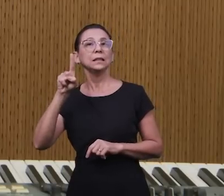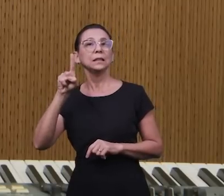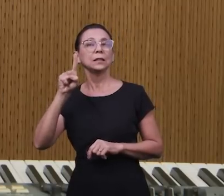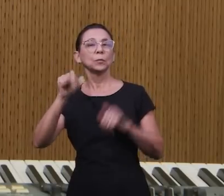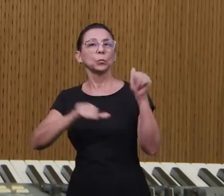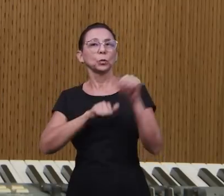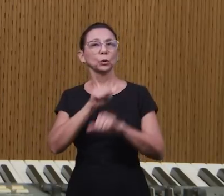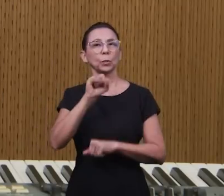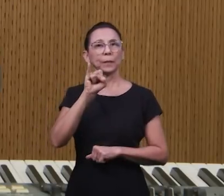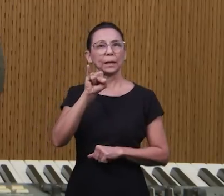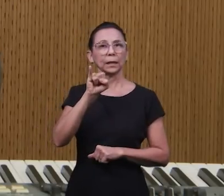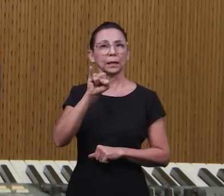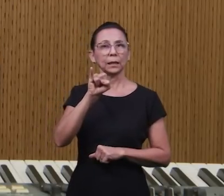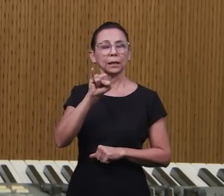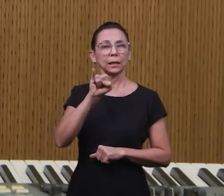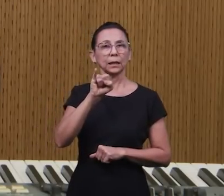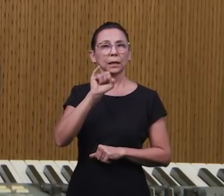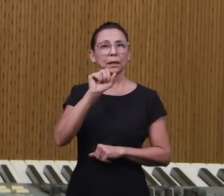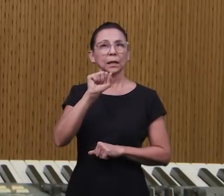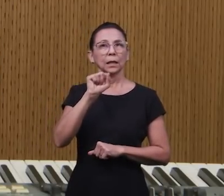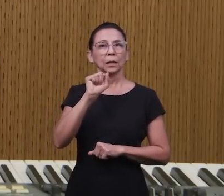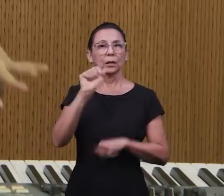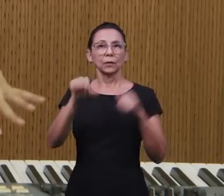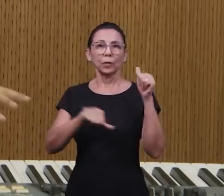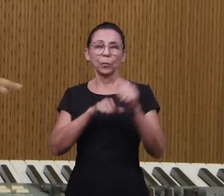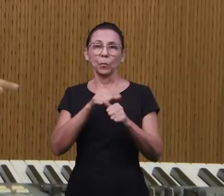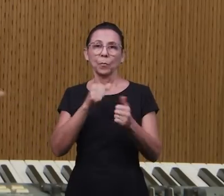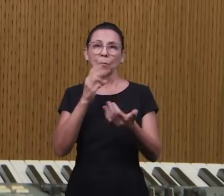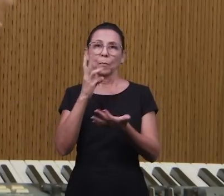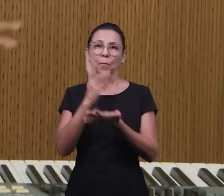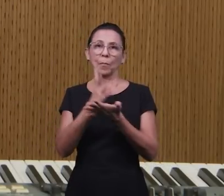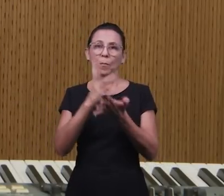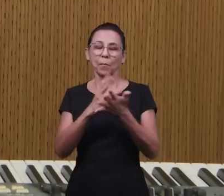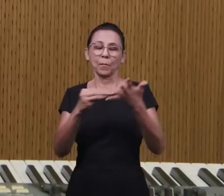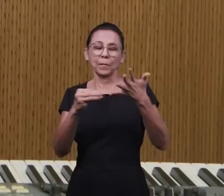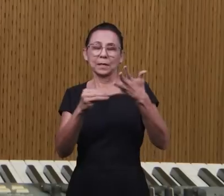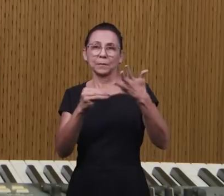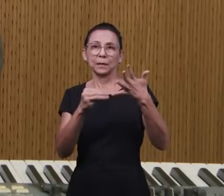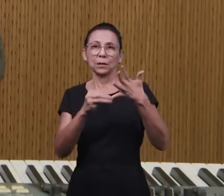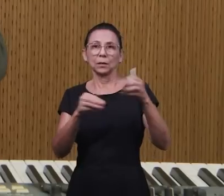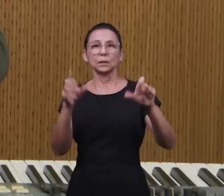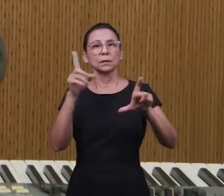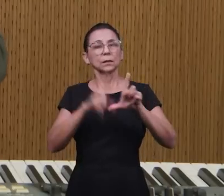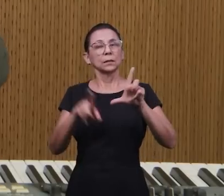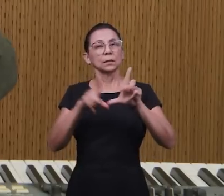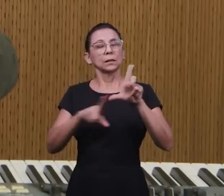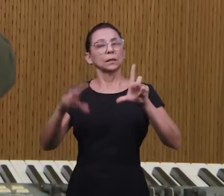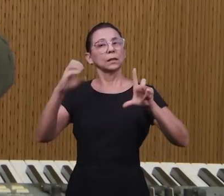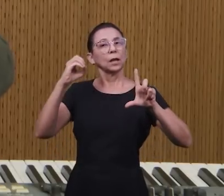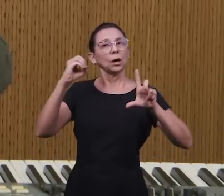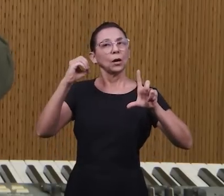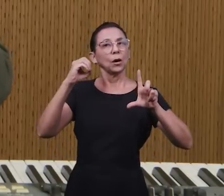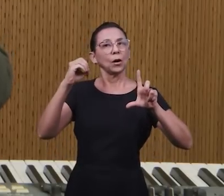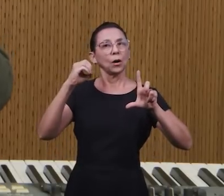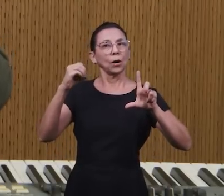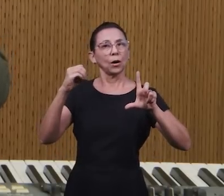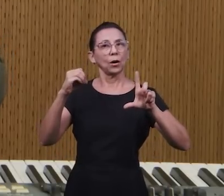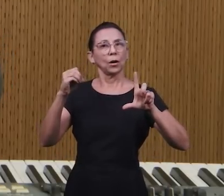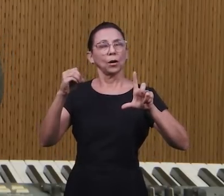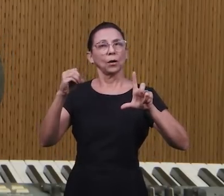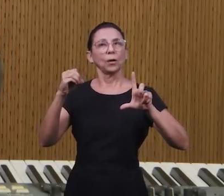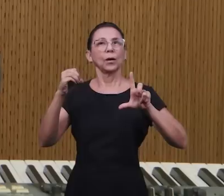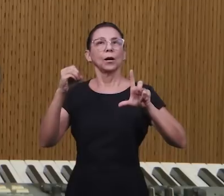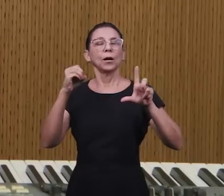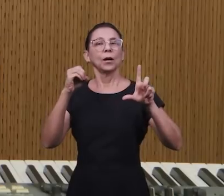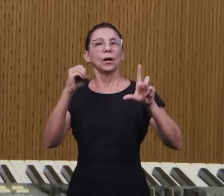Mudei para I. Se eu quero mudar para O, tudo na mesma nota. Não preciso mudar de nota para fazer ajuste nos meus